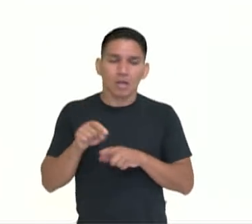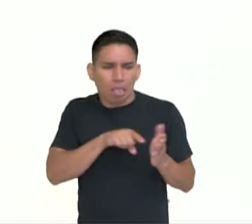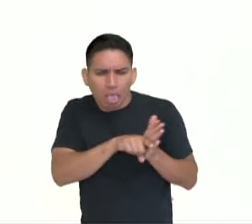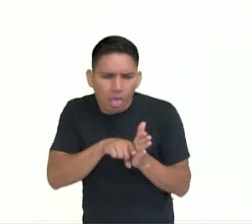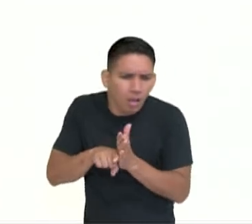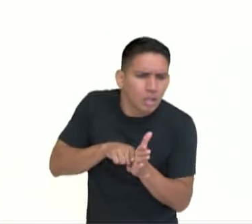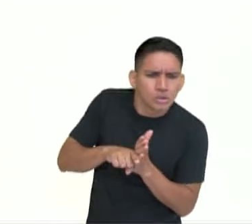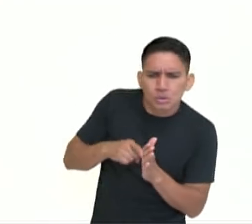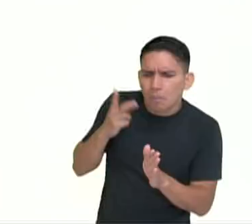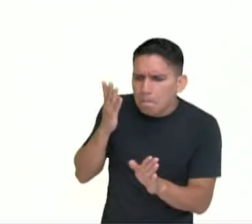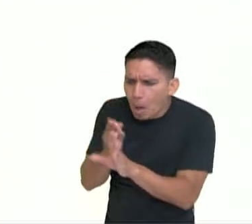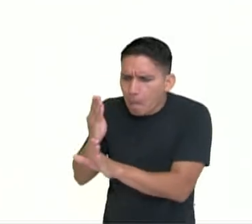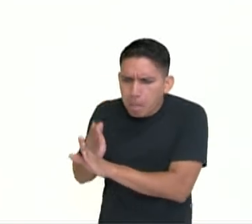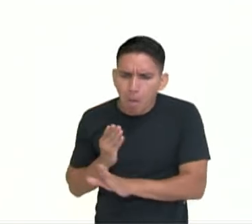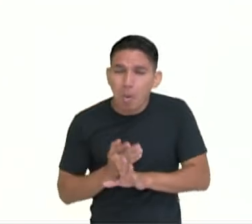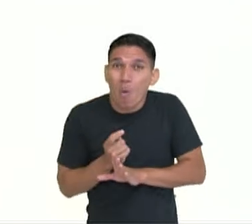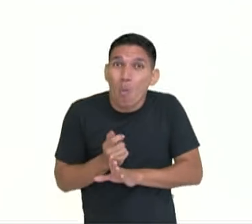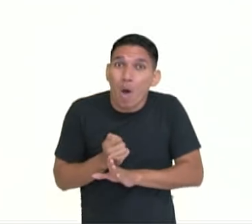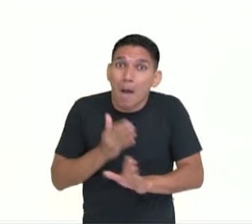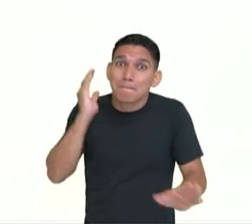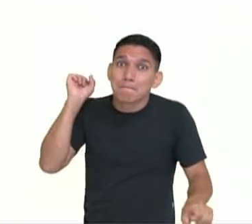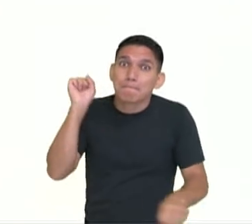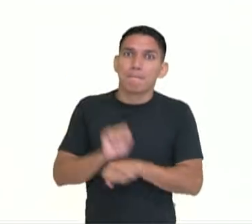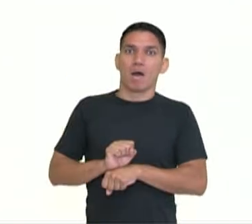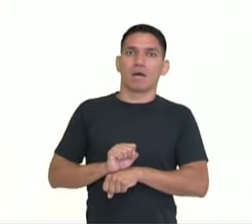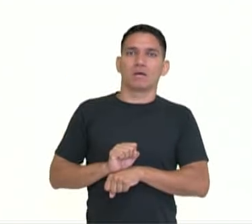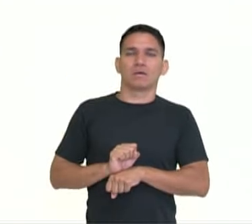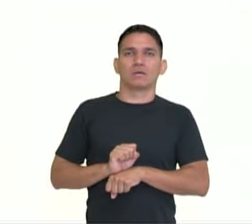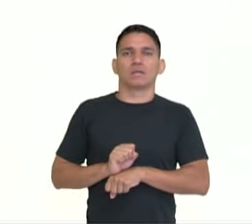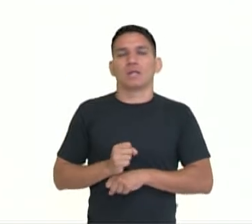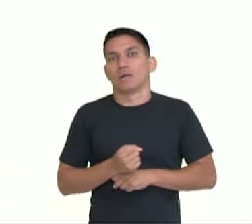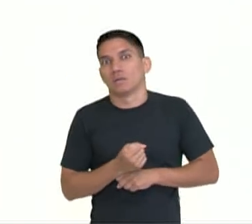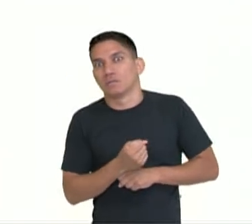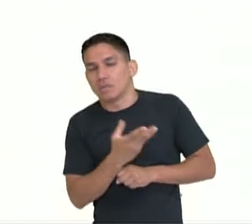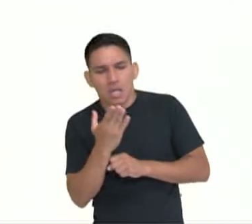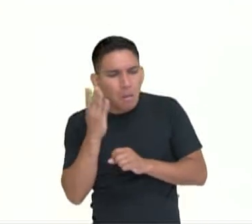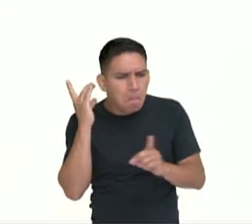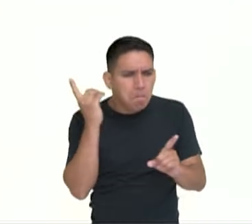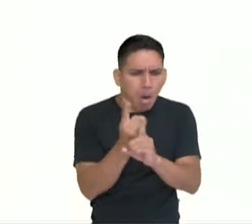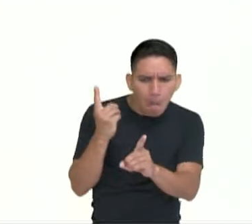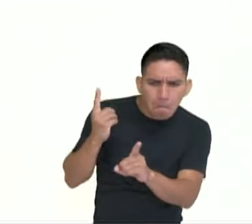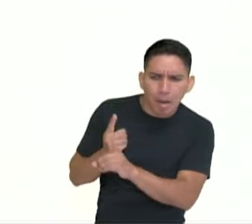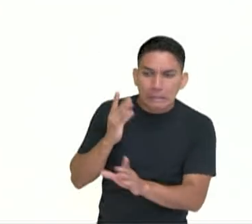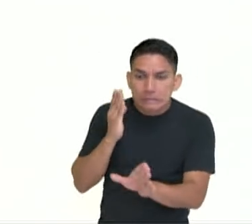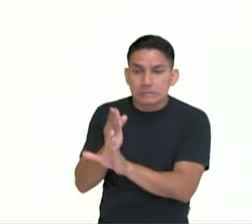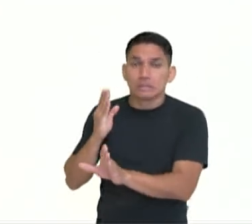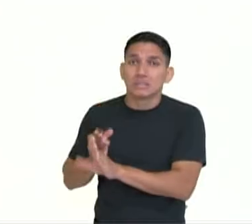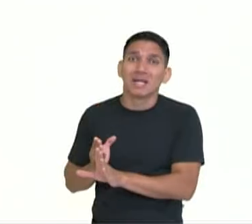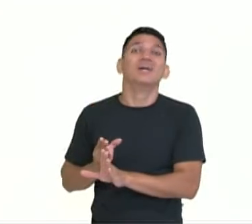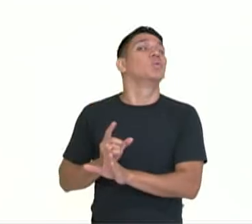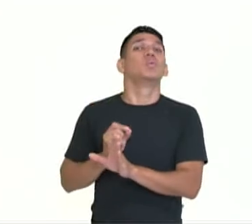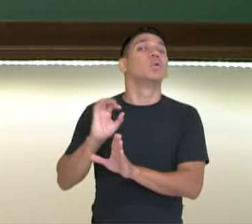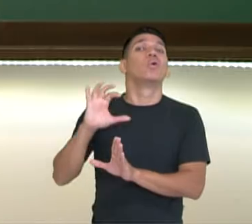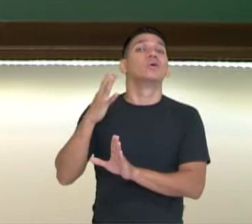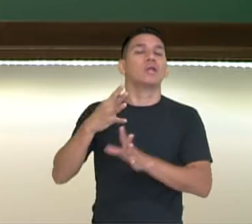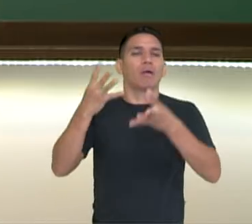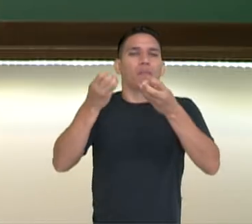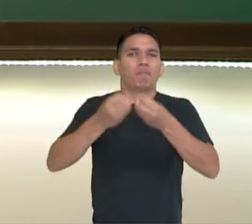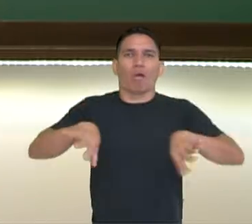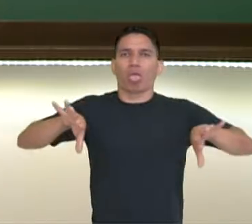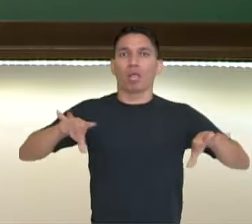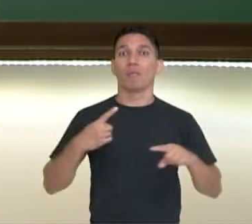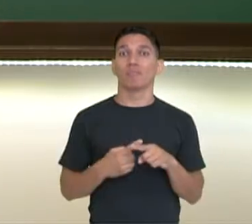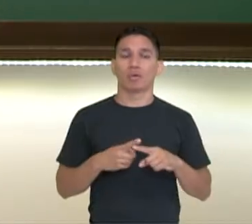nessa região quase que paralisou. E grandes descobertas arqueológicas foram ou destruídas pelas bombas,